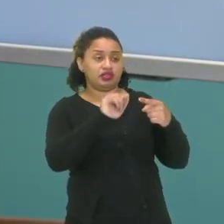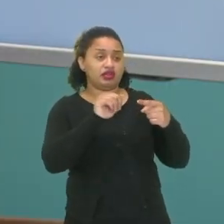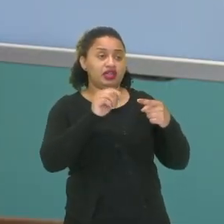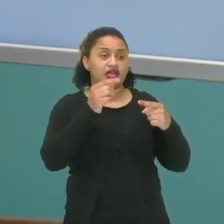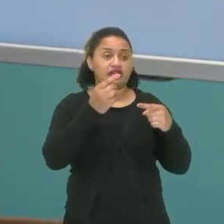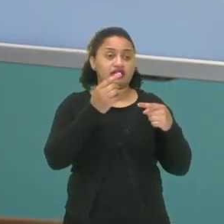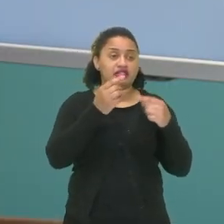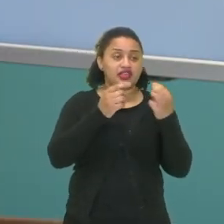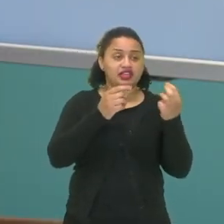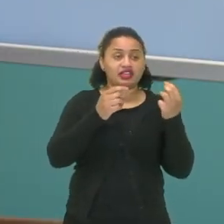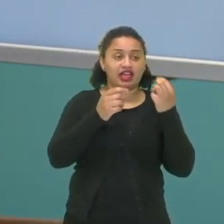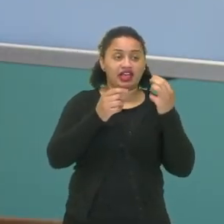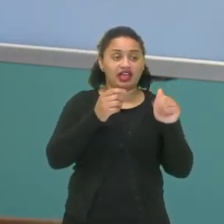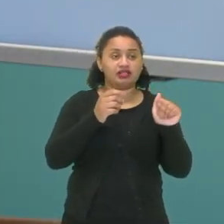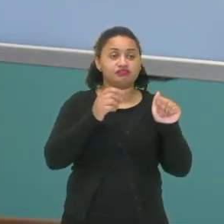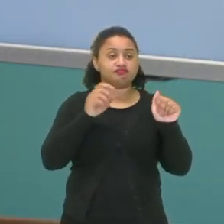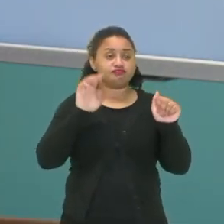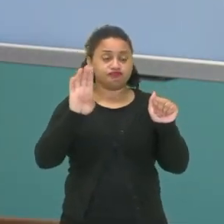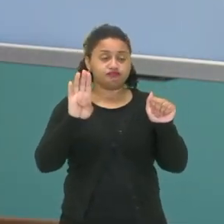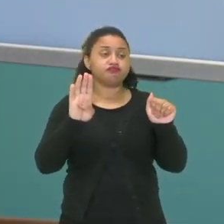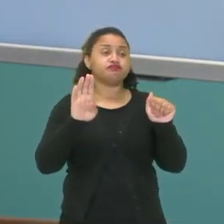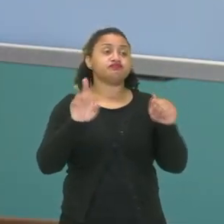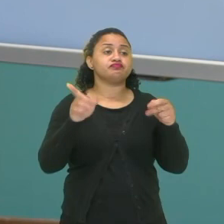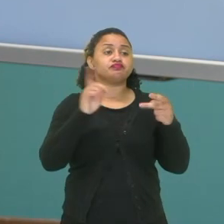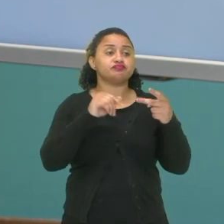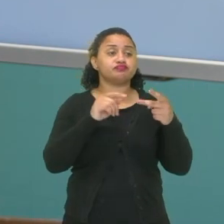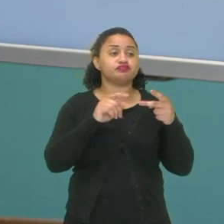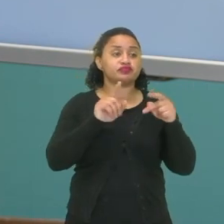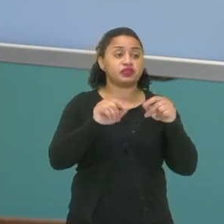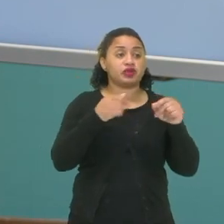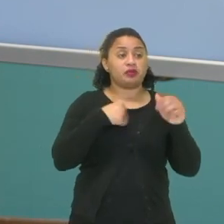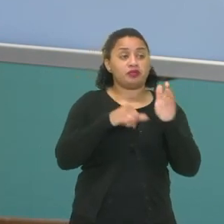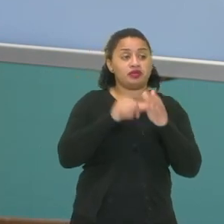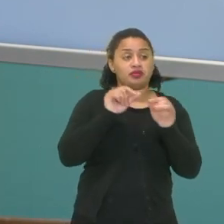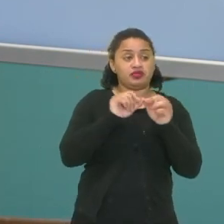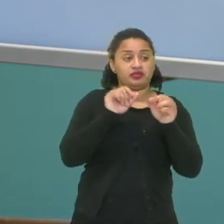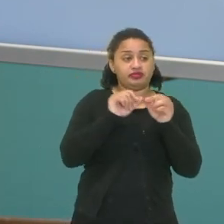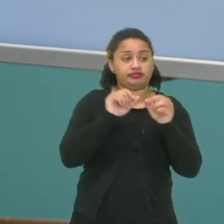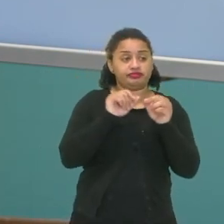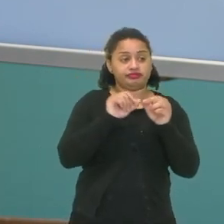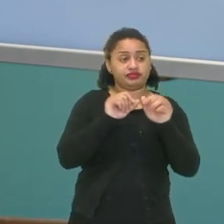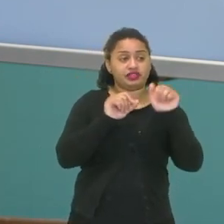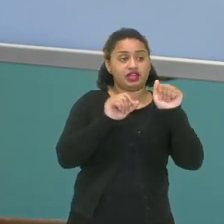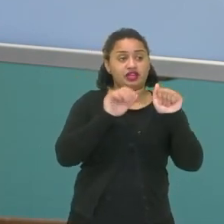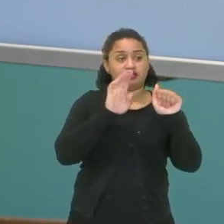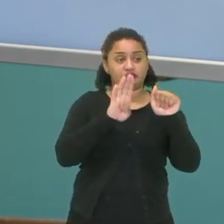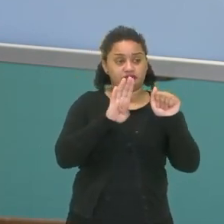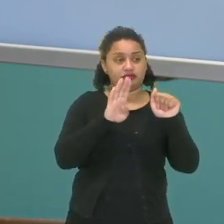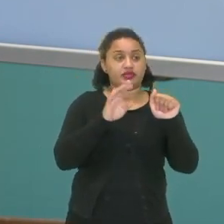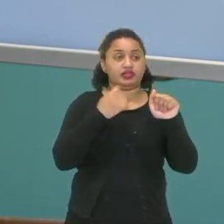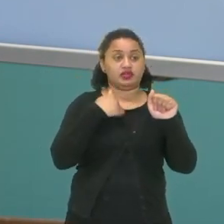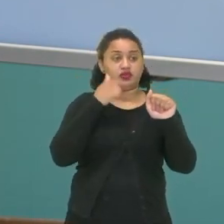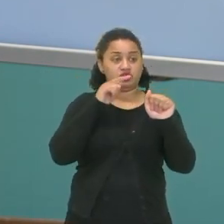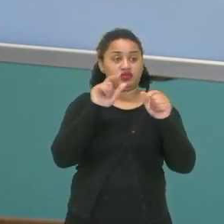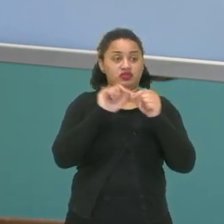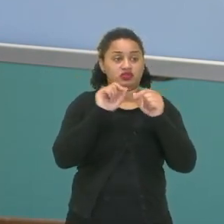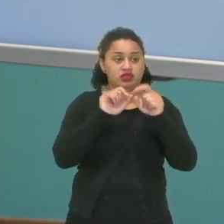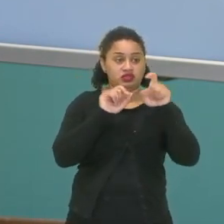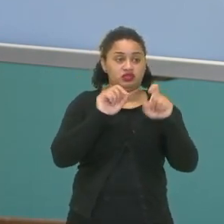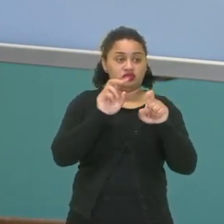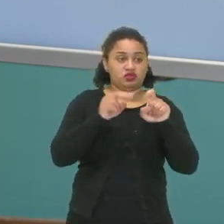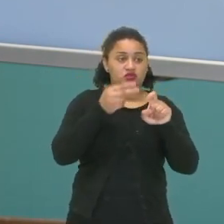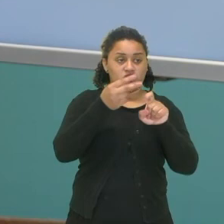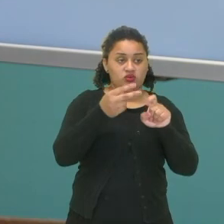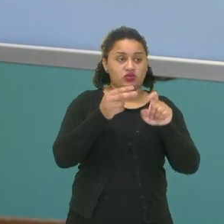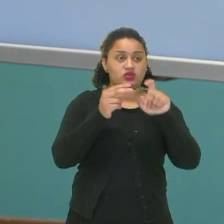ponto B 1,4. Vamos primeiro ver esse daqui. Então a distância de A a B, eu vou pegar x2, que é